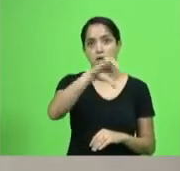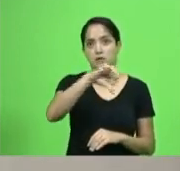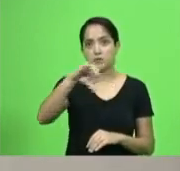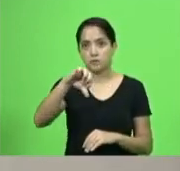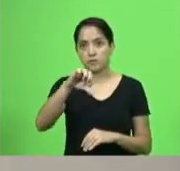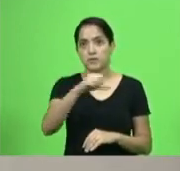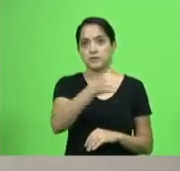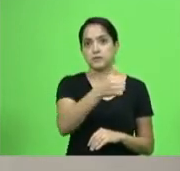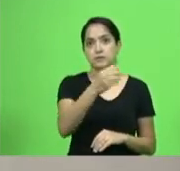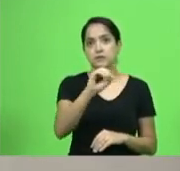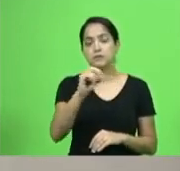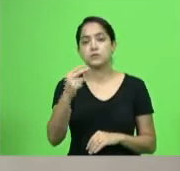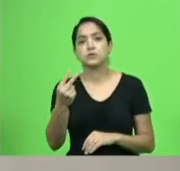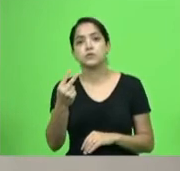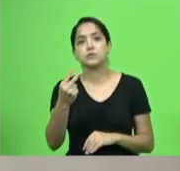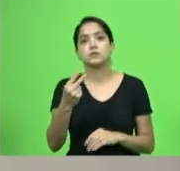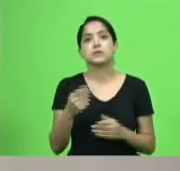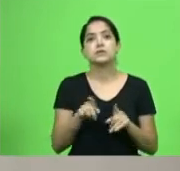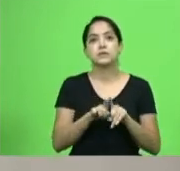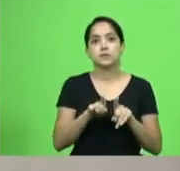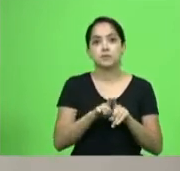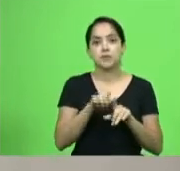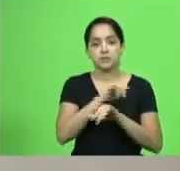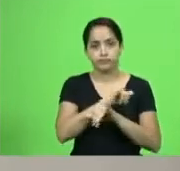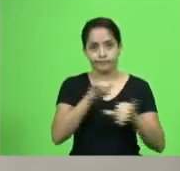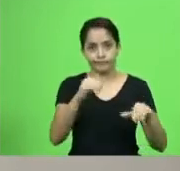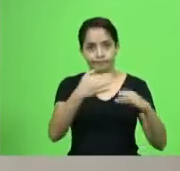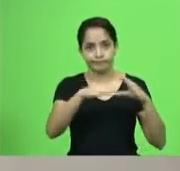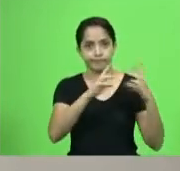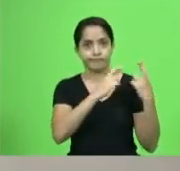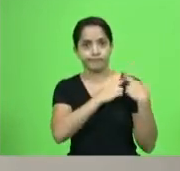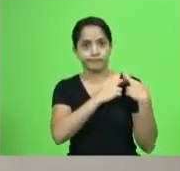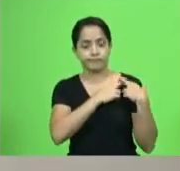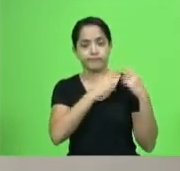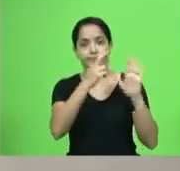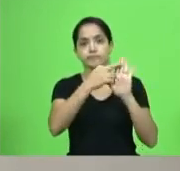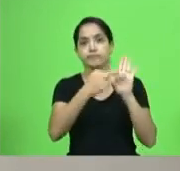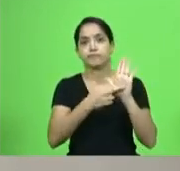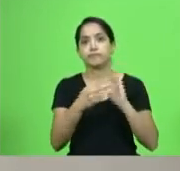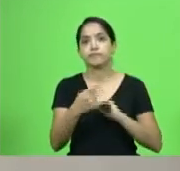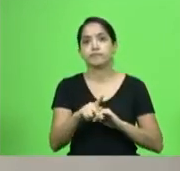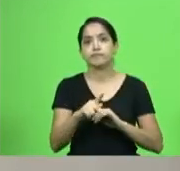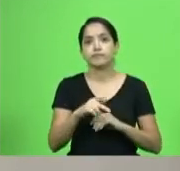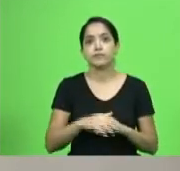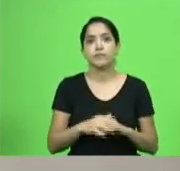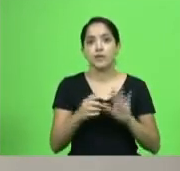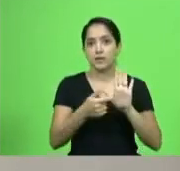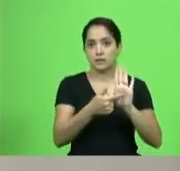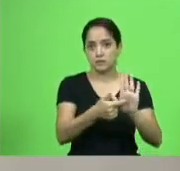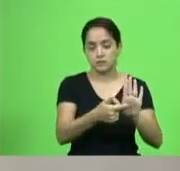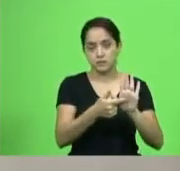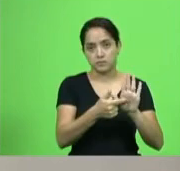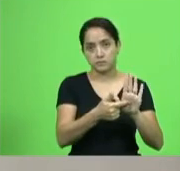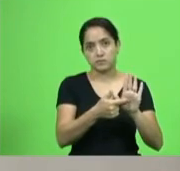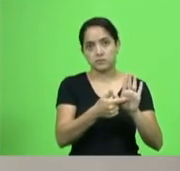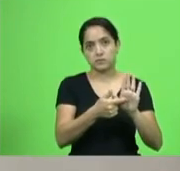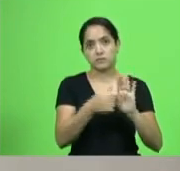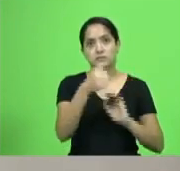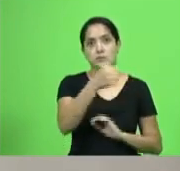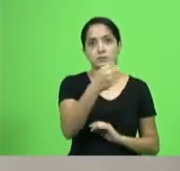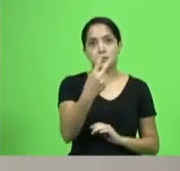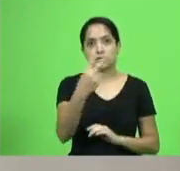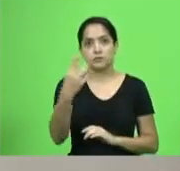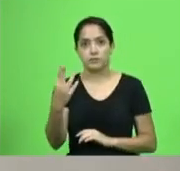102. Esta presidência comunica e encaminhará os destinatários conforme determina o regimento interno as seguintes indicações. Indicações 123